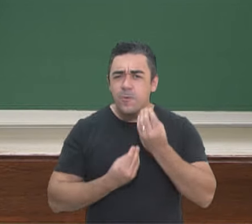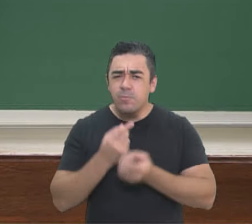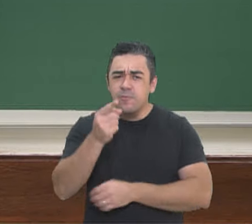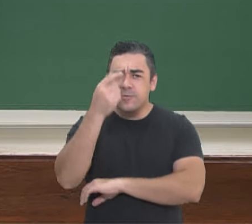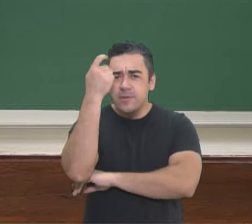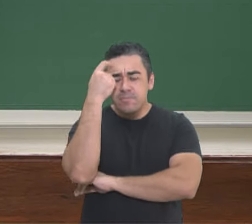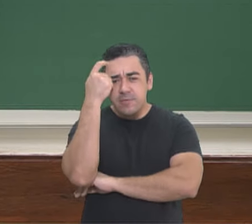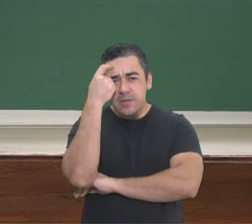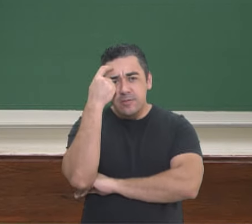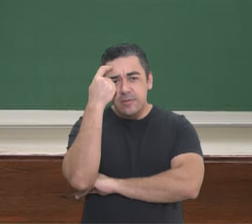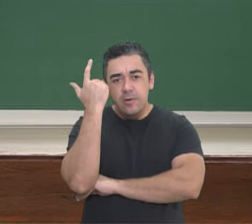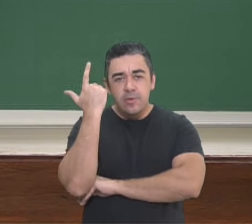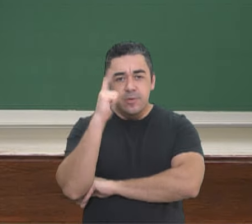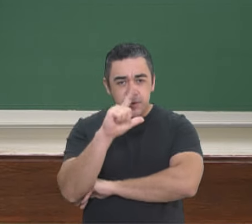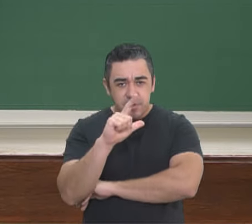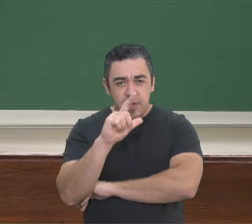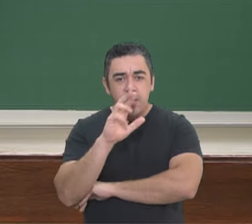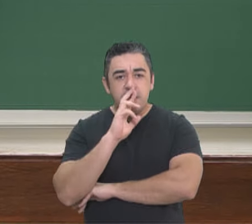o